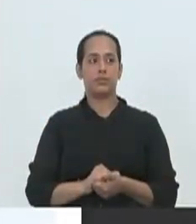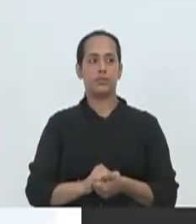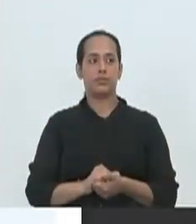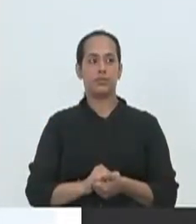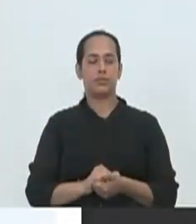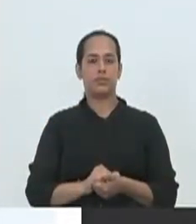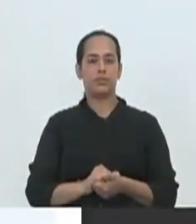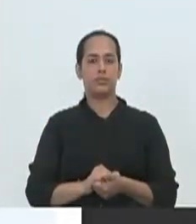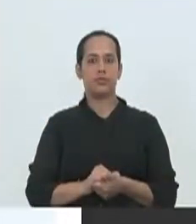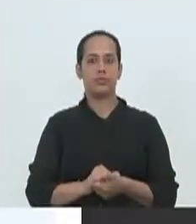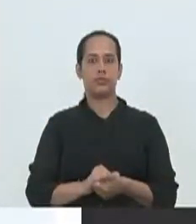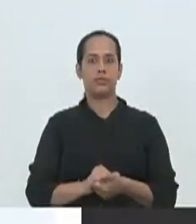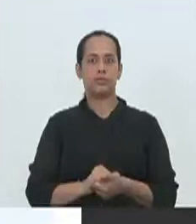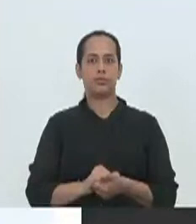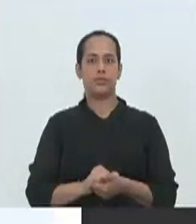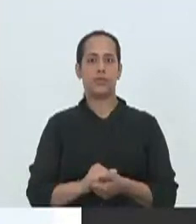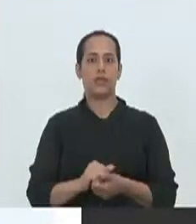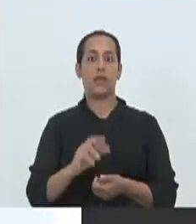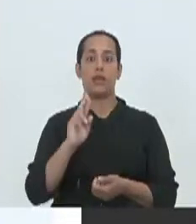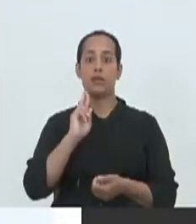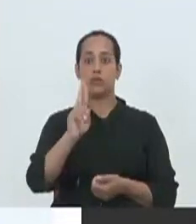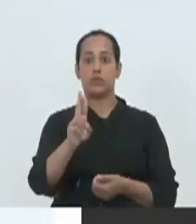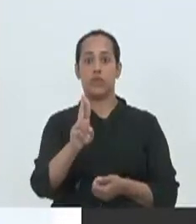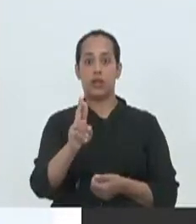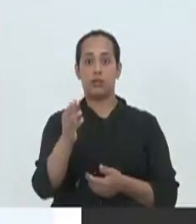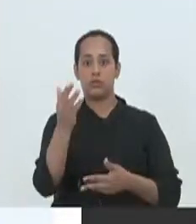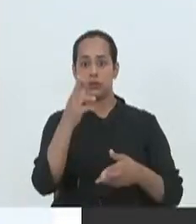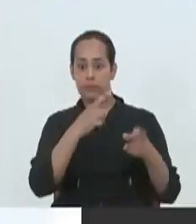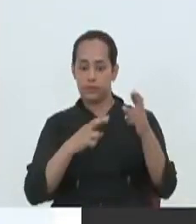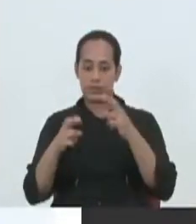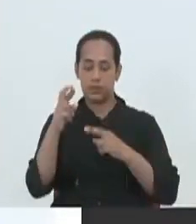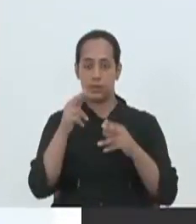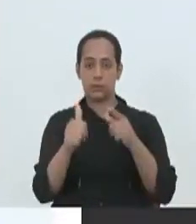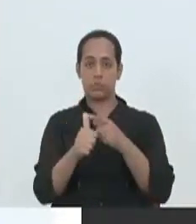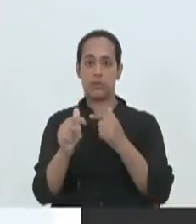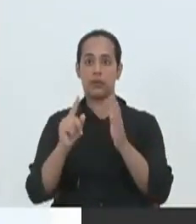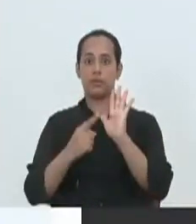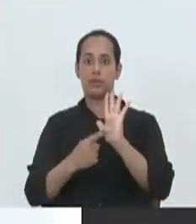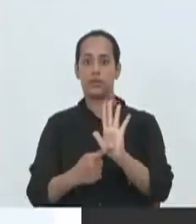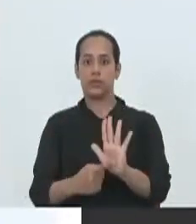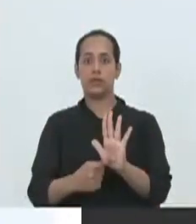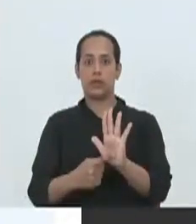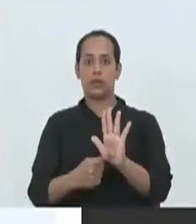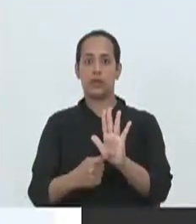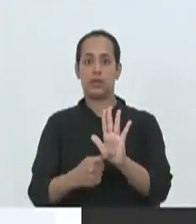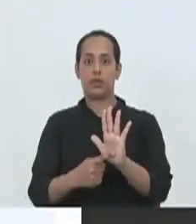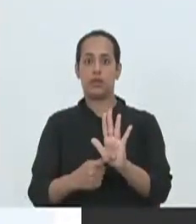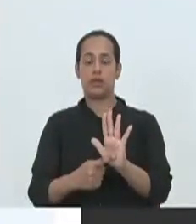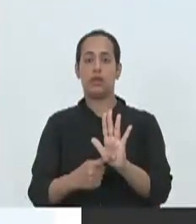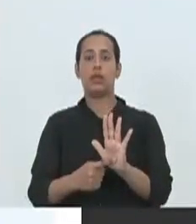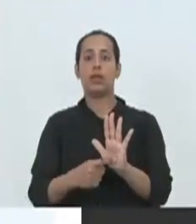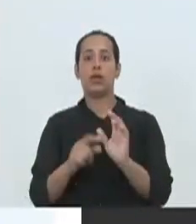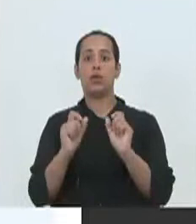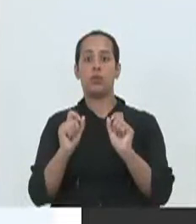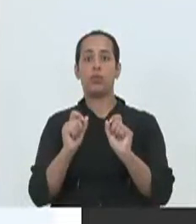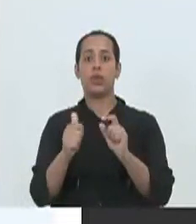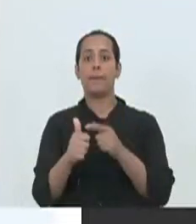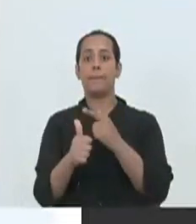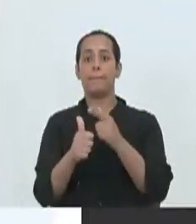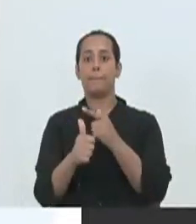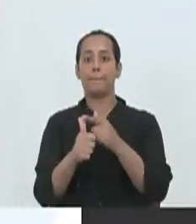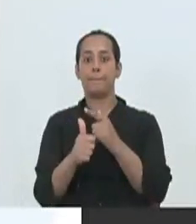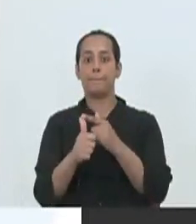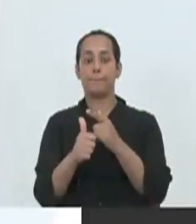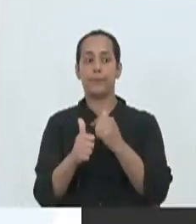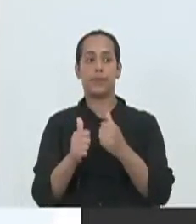entrando de fato nos resultados fiscais e o primeiro deles que a gente vai apresentar aqui é o resultado primário resultado primário